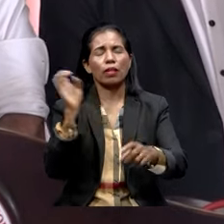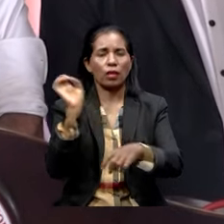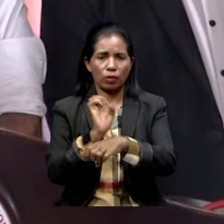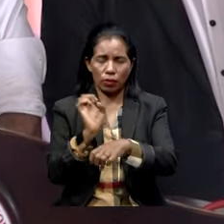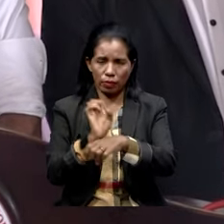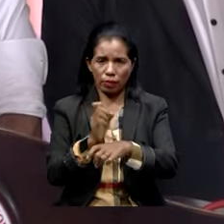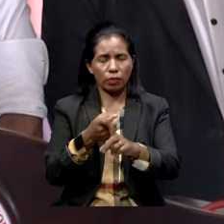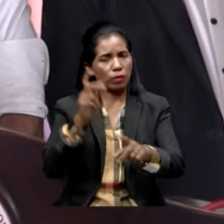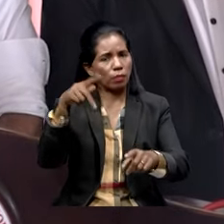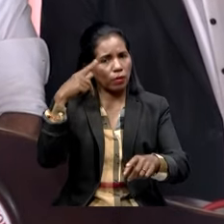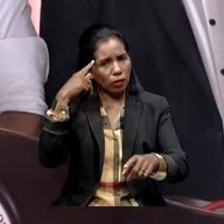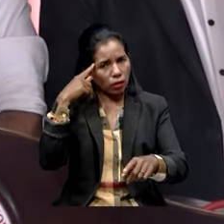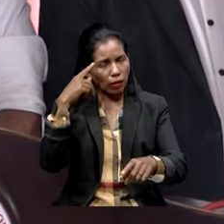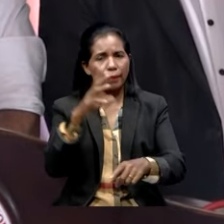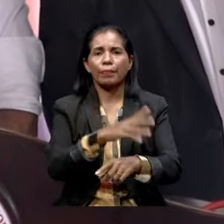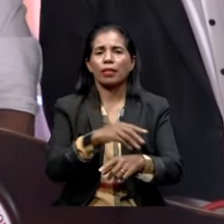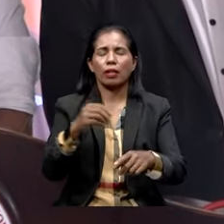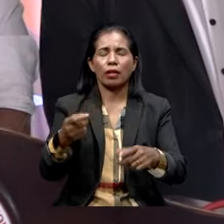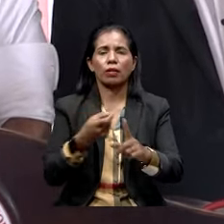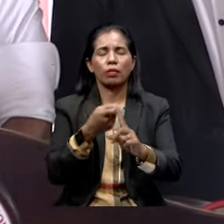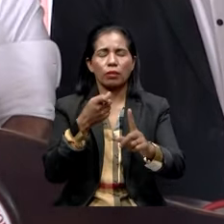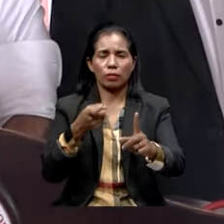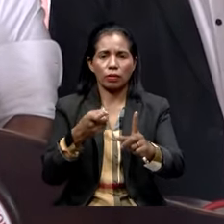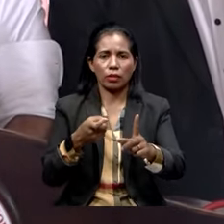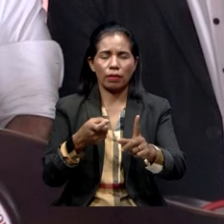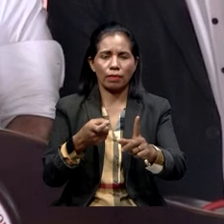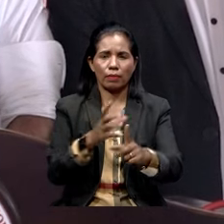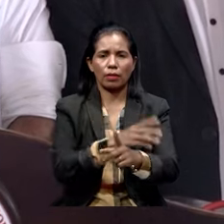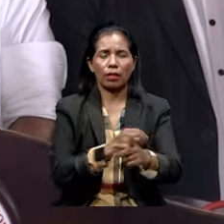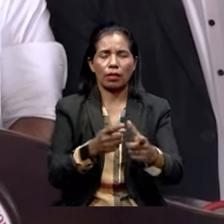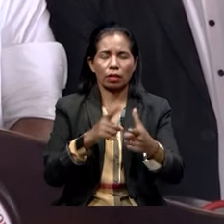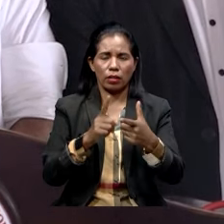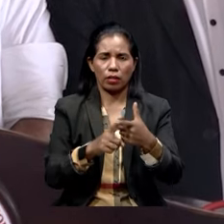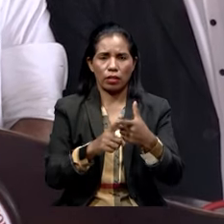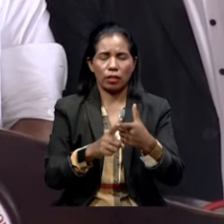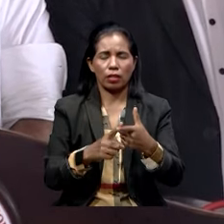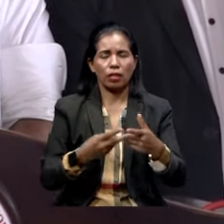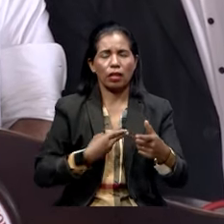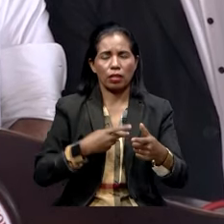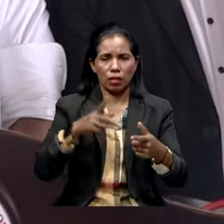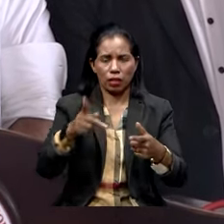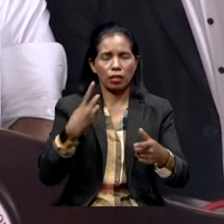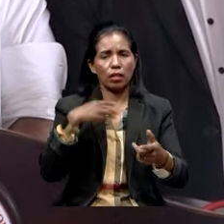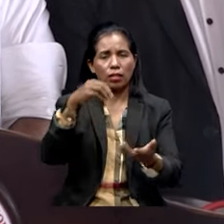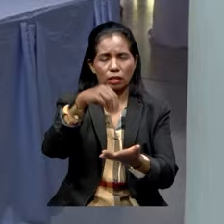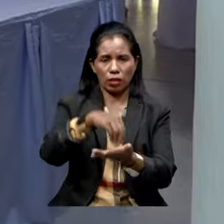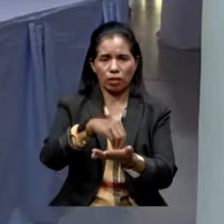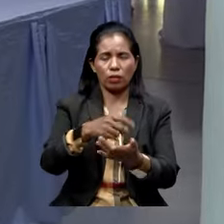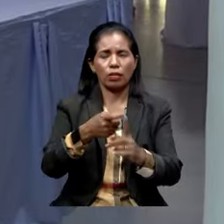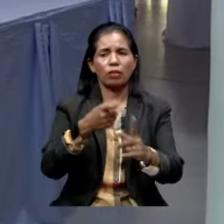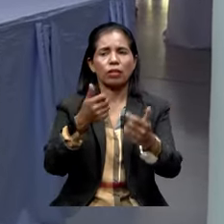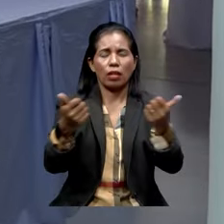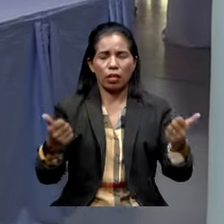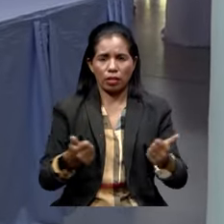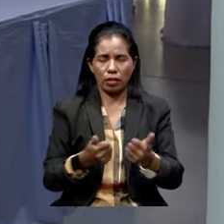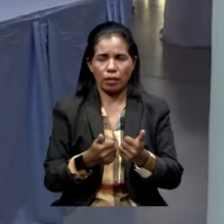seu aspecto político, no mos e o seu aspecto caráter ou identidade, está caracatur o seu aldeia